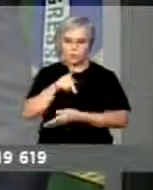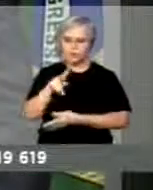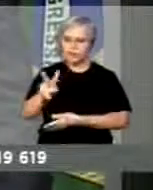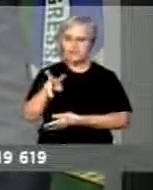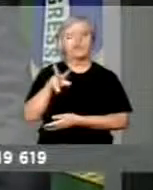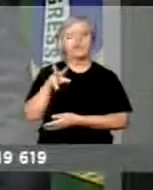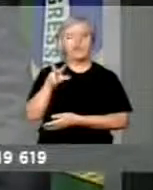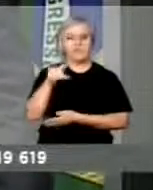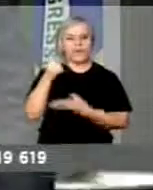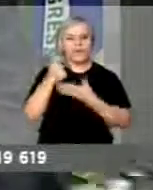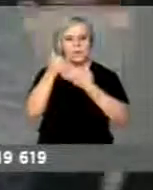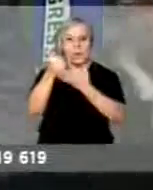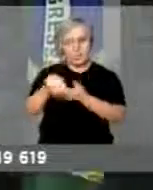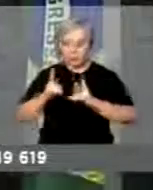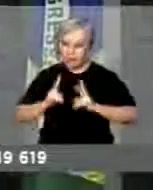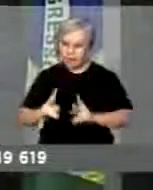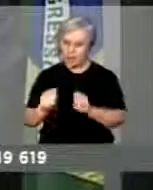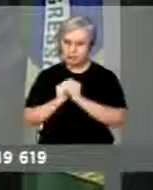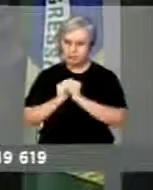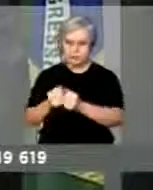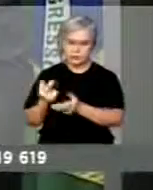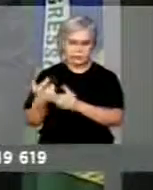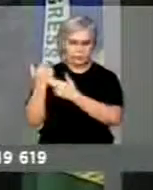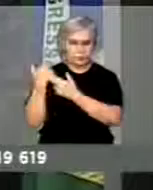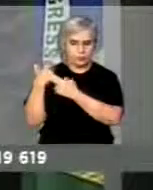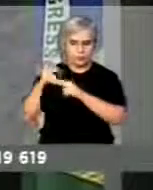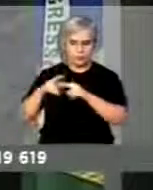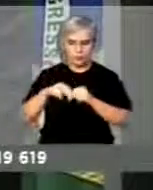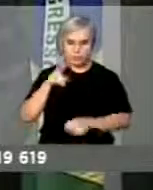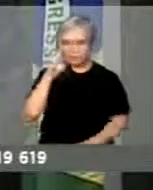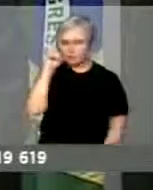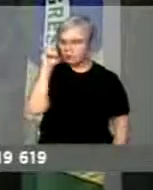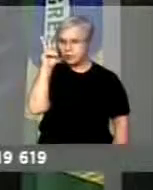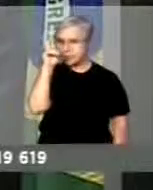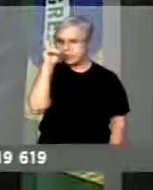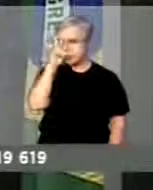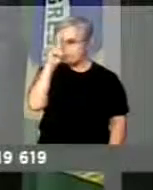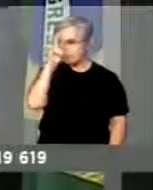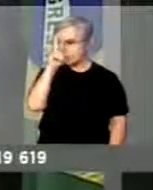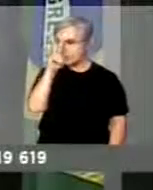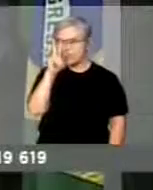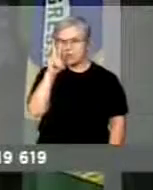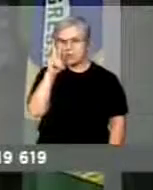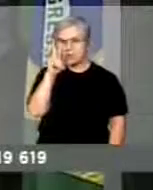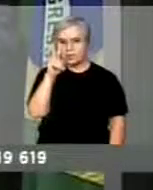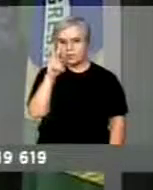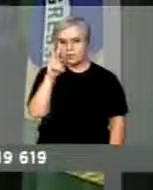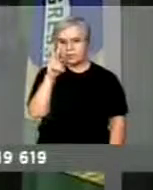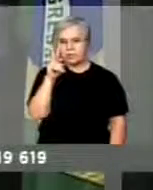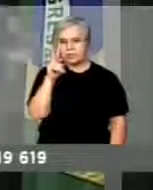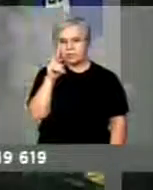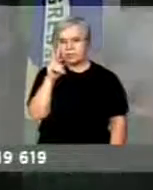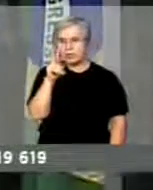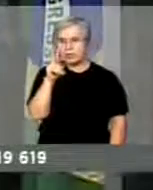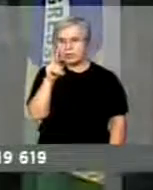negará a essa missão, porque a história não reserva um bom lugar aos que lavam